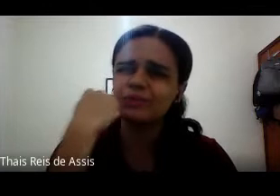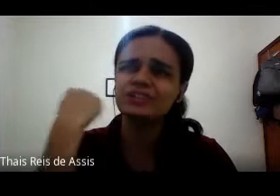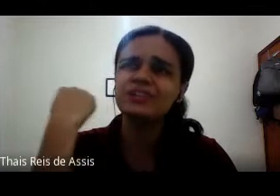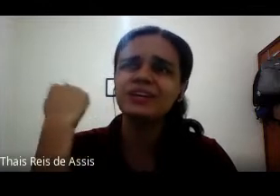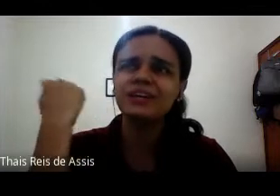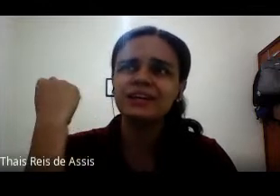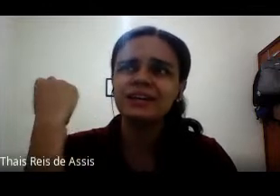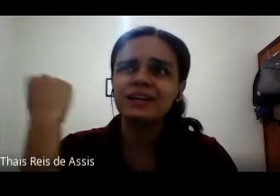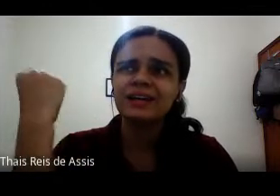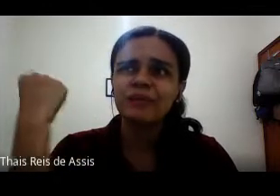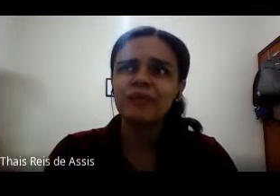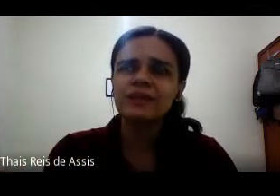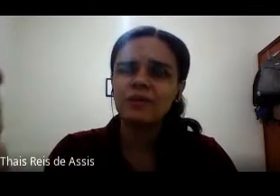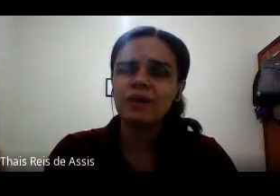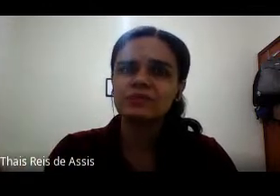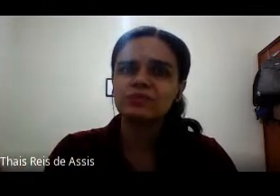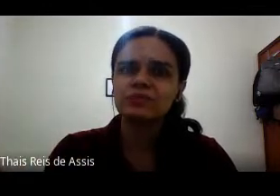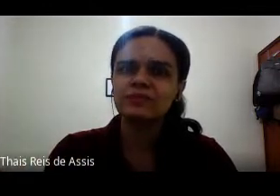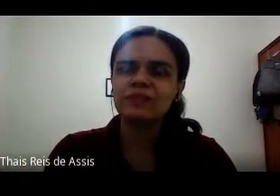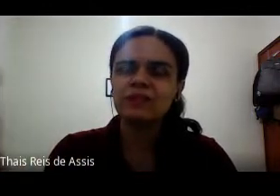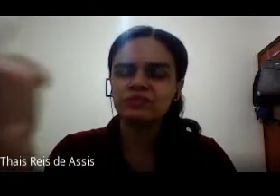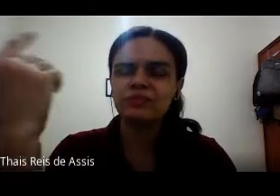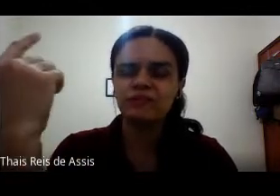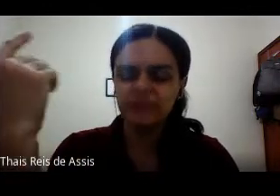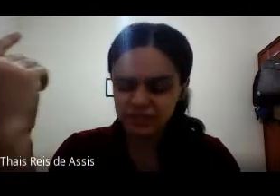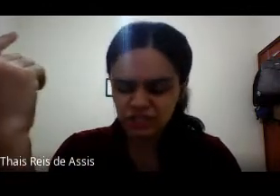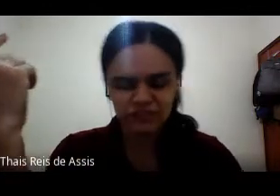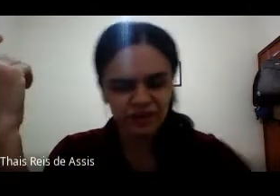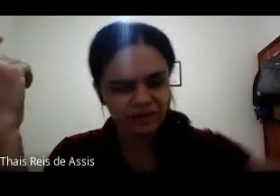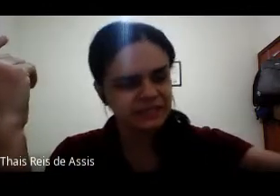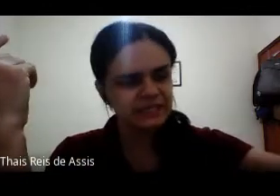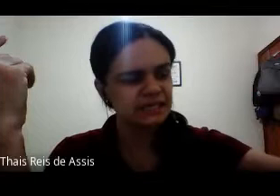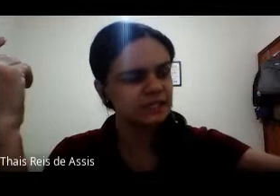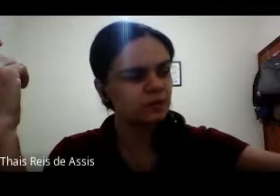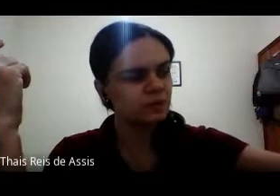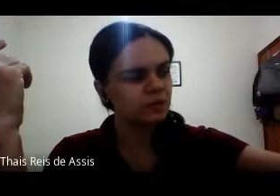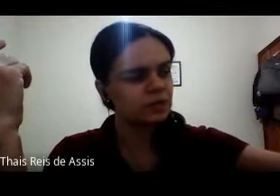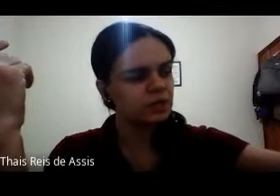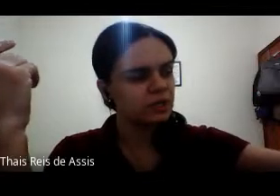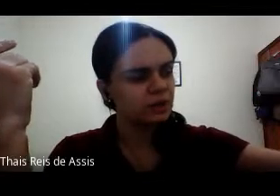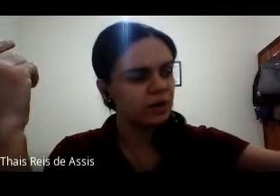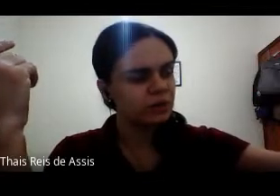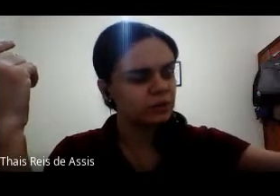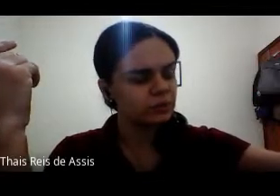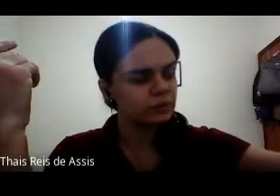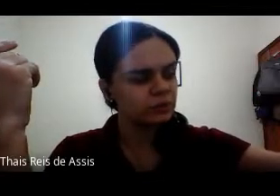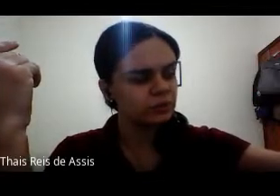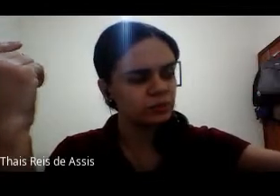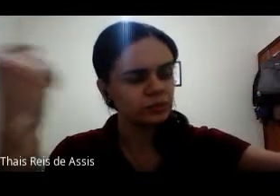de biologia, que conversa com o assunto que você viu na aula de geografia? Vocês já tiveram essa sensação